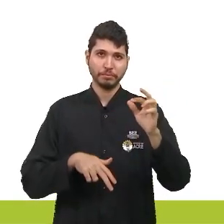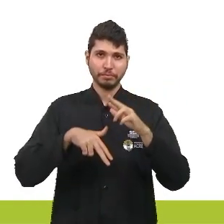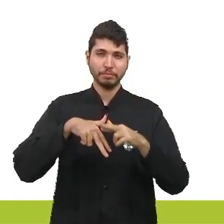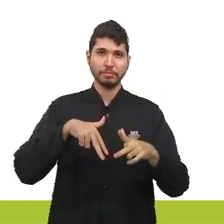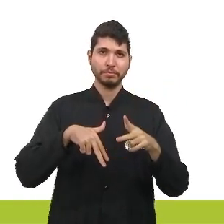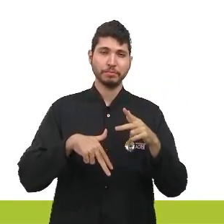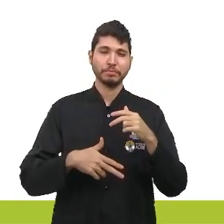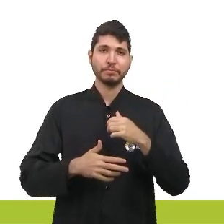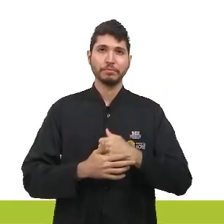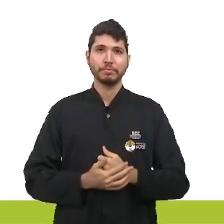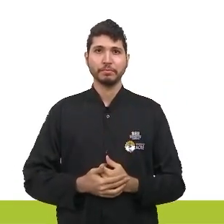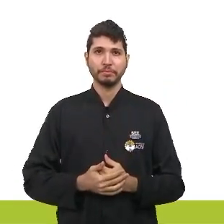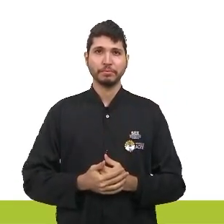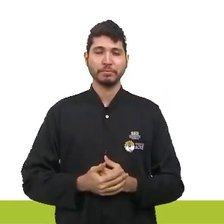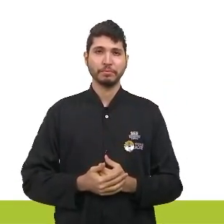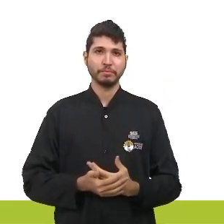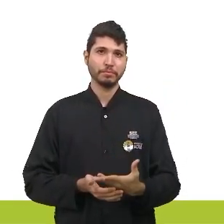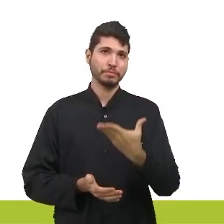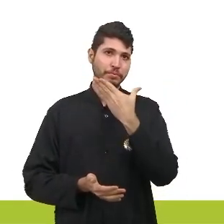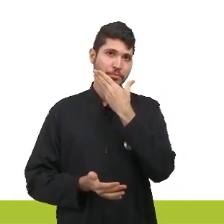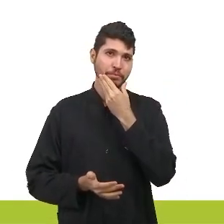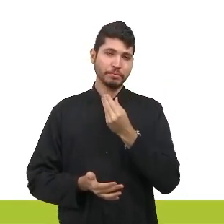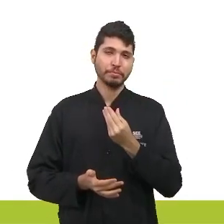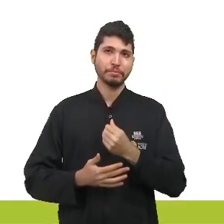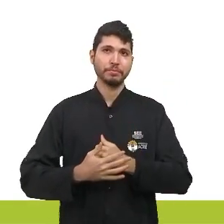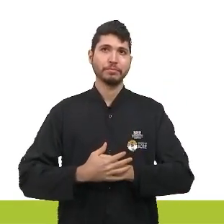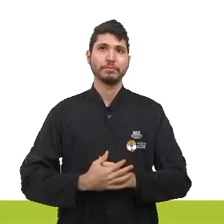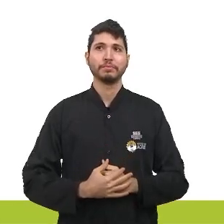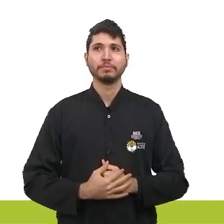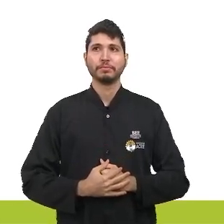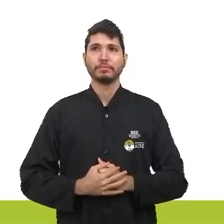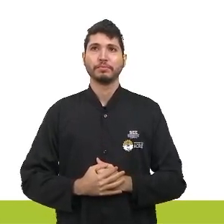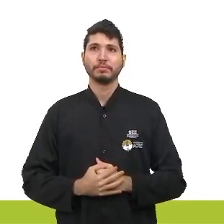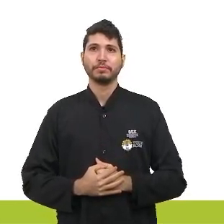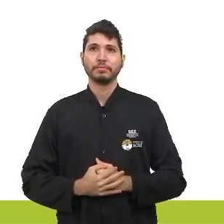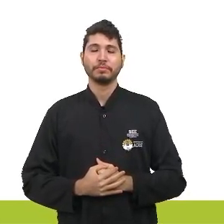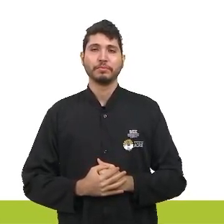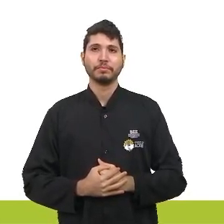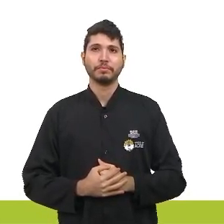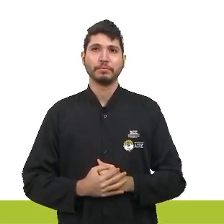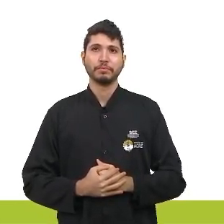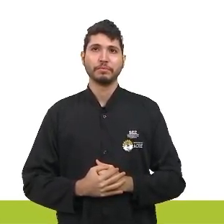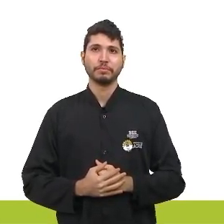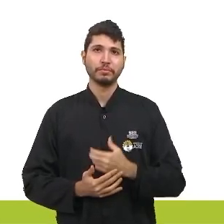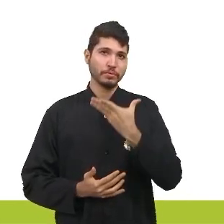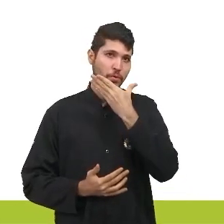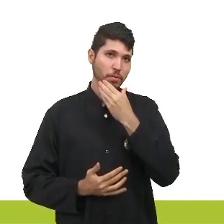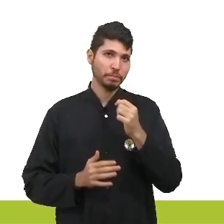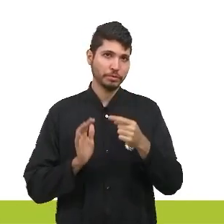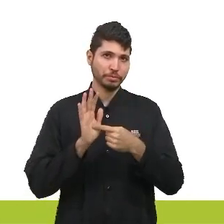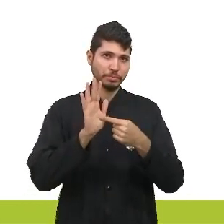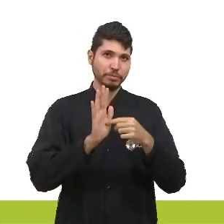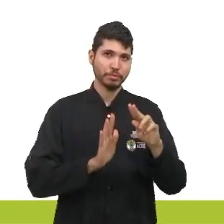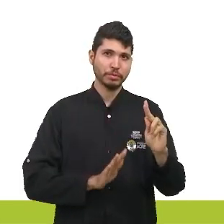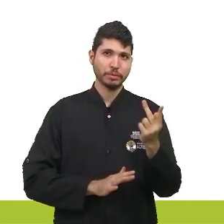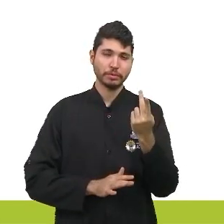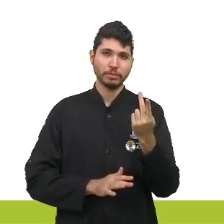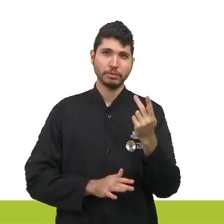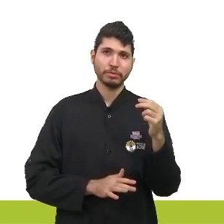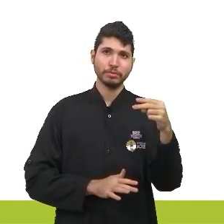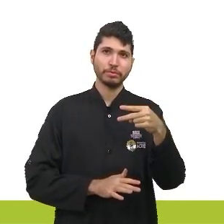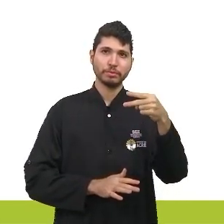vou fazer uma questão aqui. Digamos, homens igual a 70%.